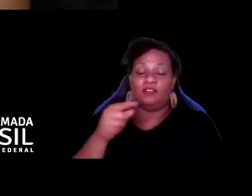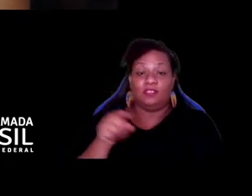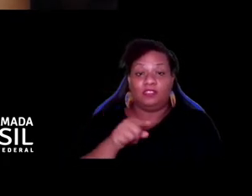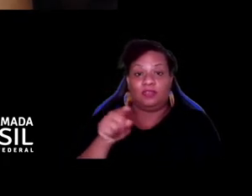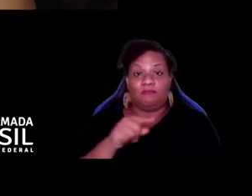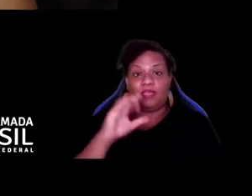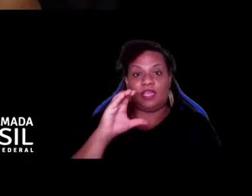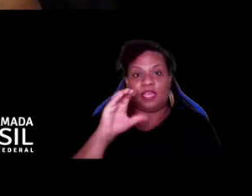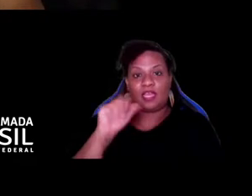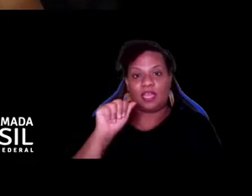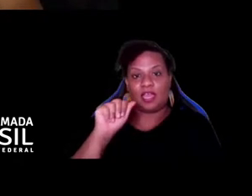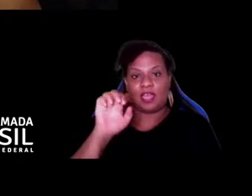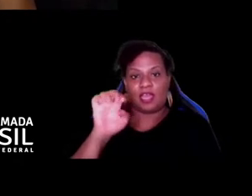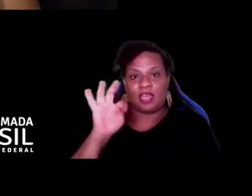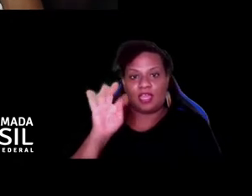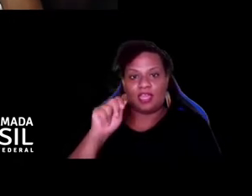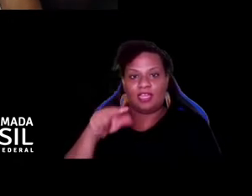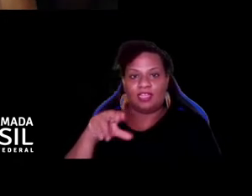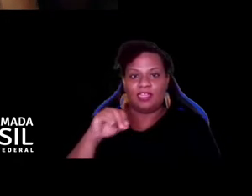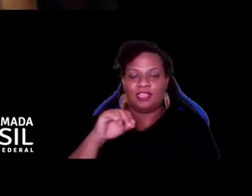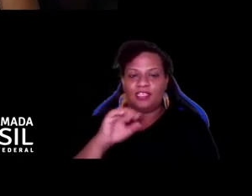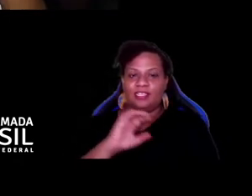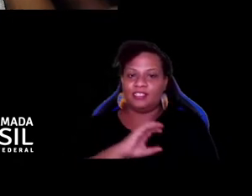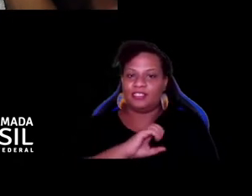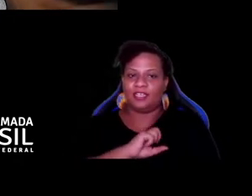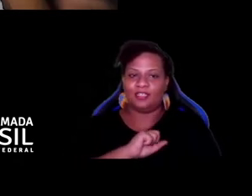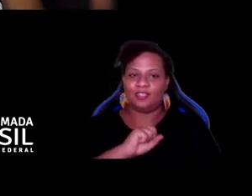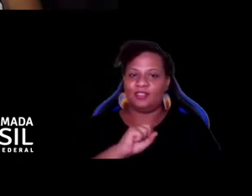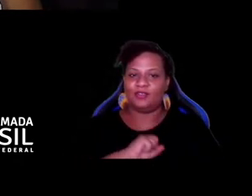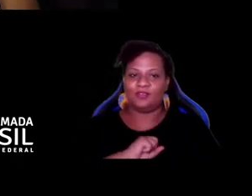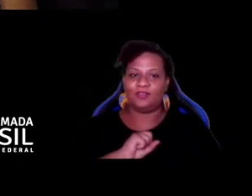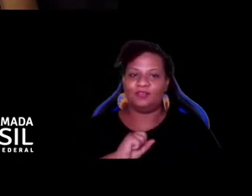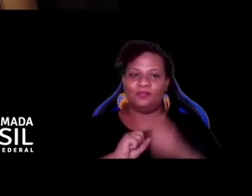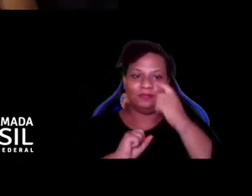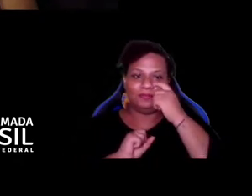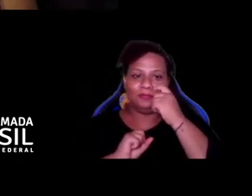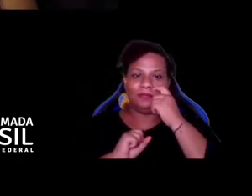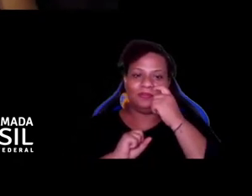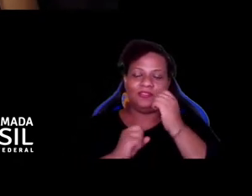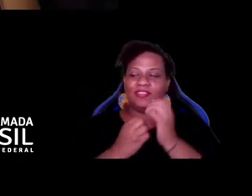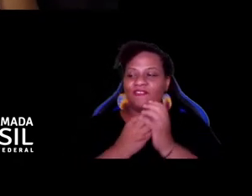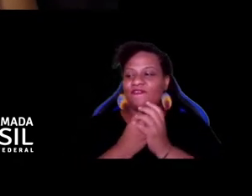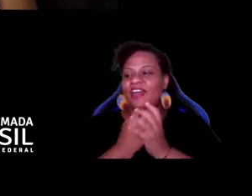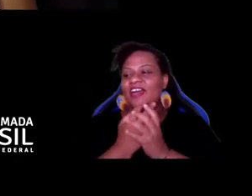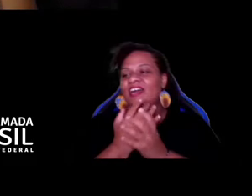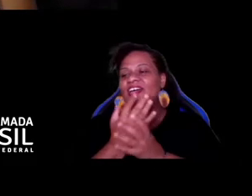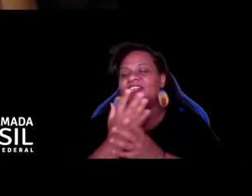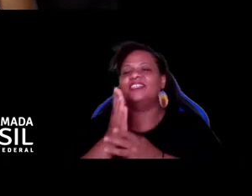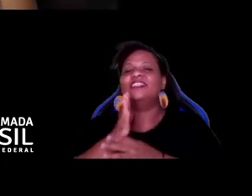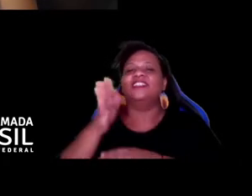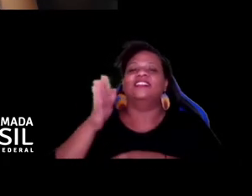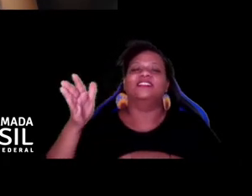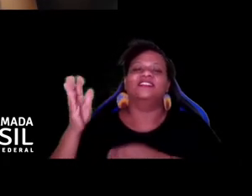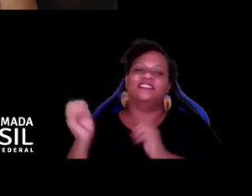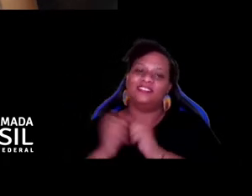Veloso, também, que é meu xodó por várias e várias andanças que